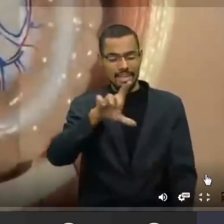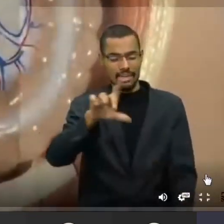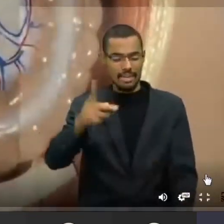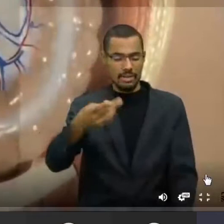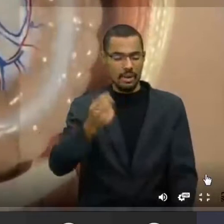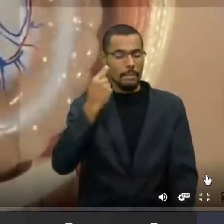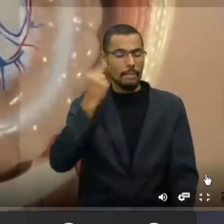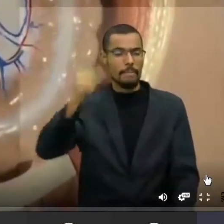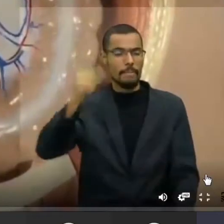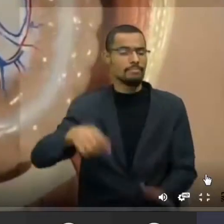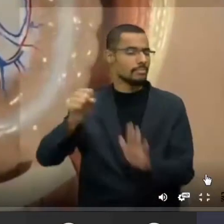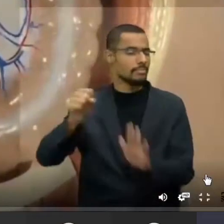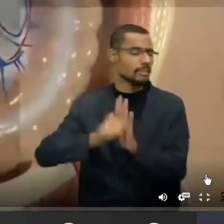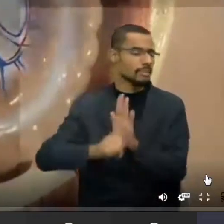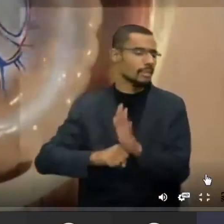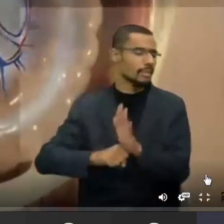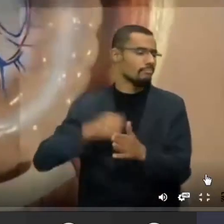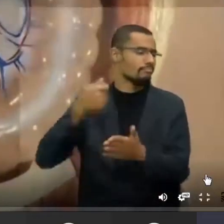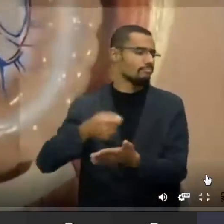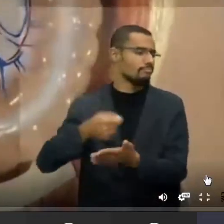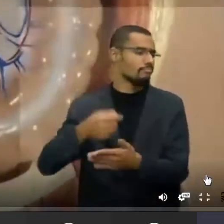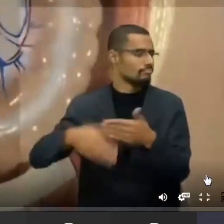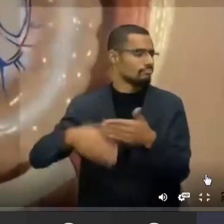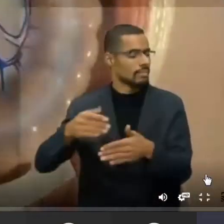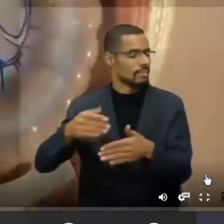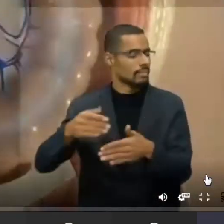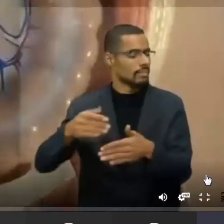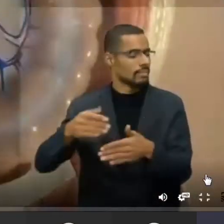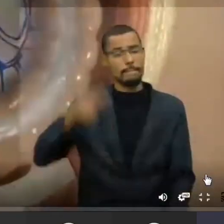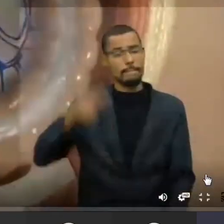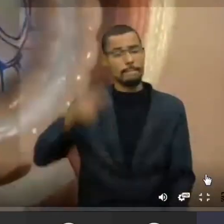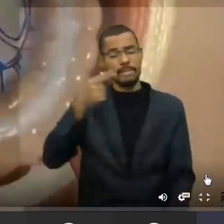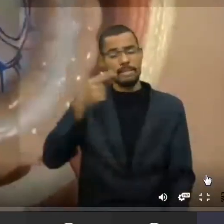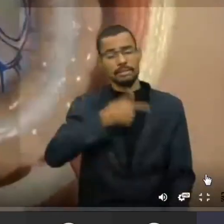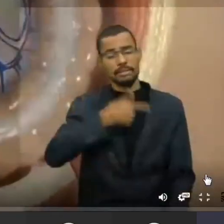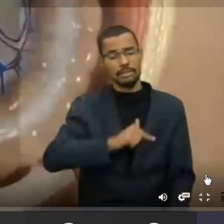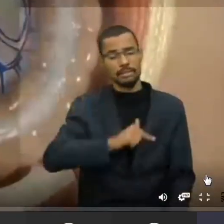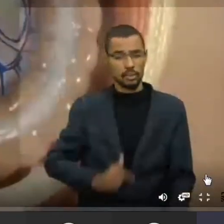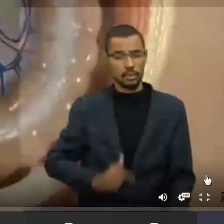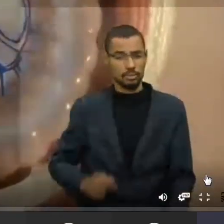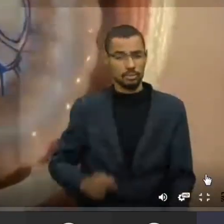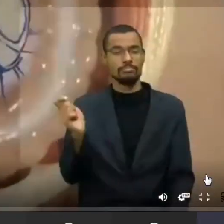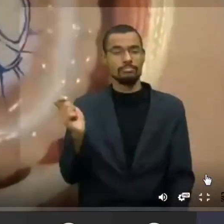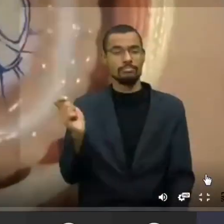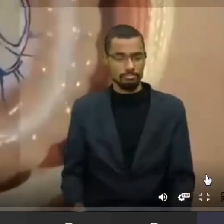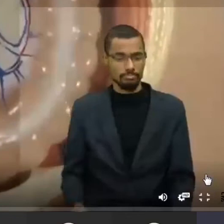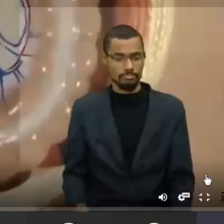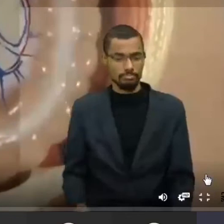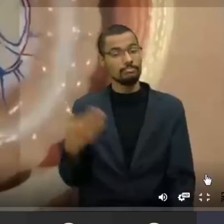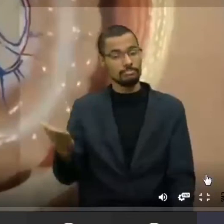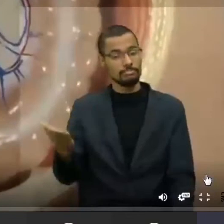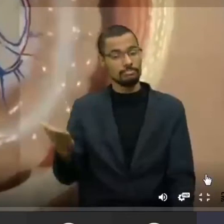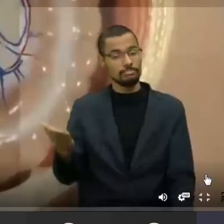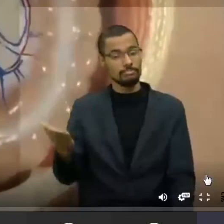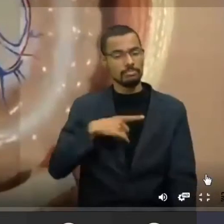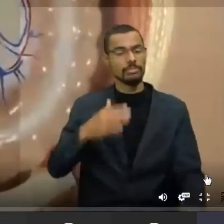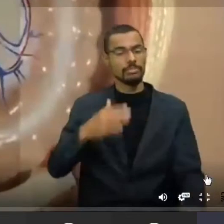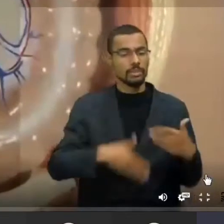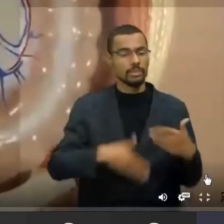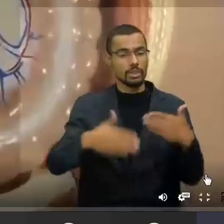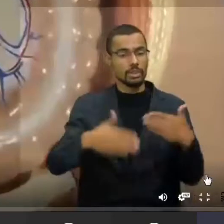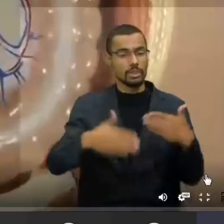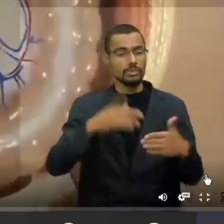então, ao seco, que é a primeira porção do intestino grosso. Então, o íleo, ele desemboca